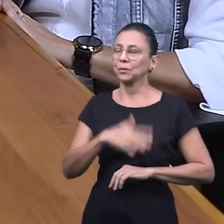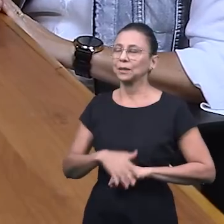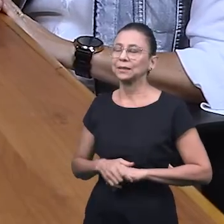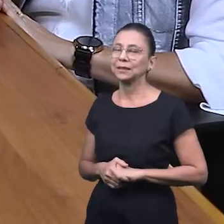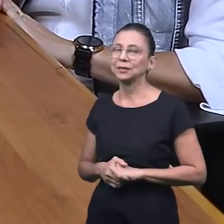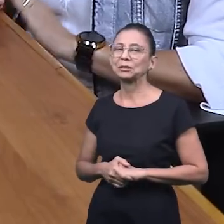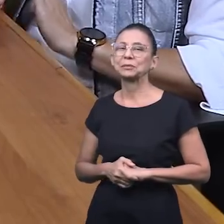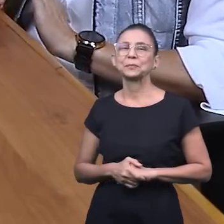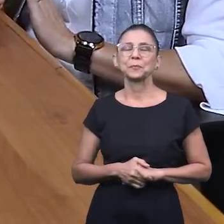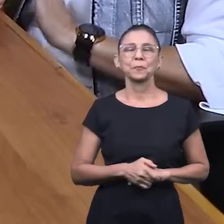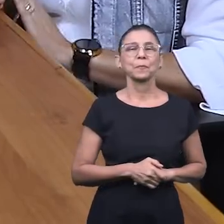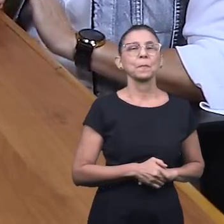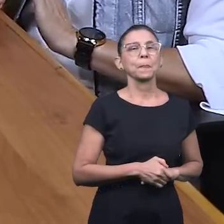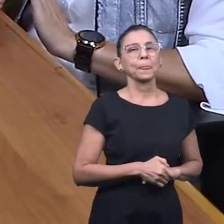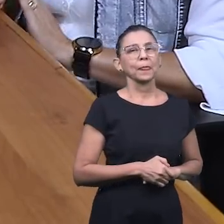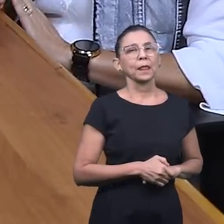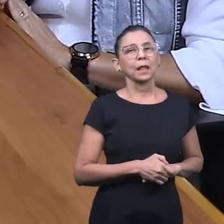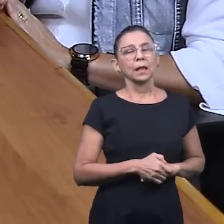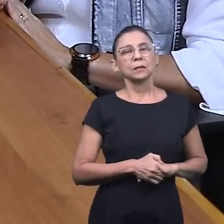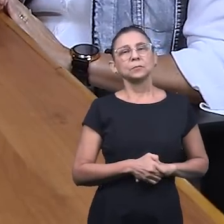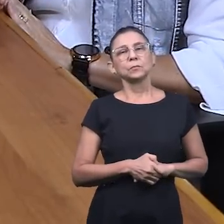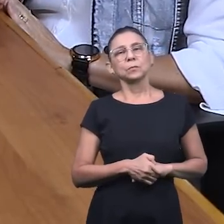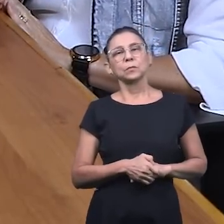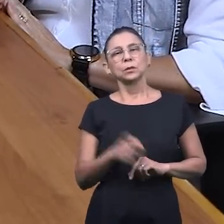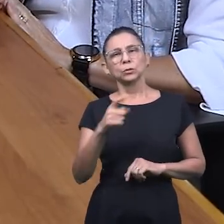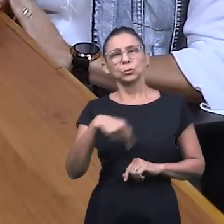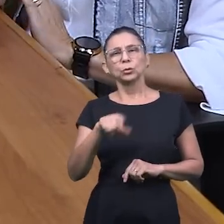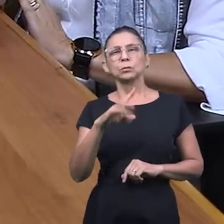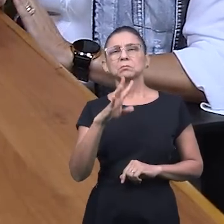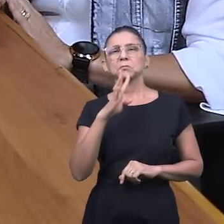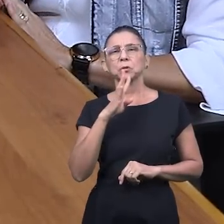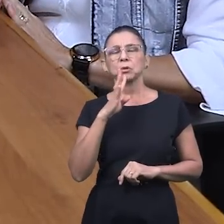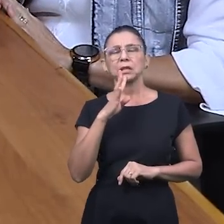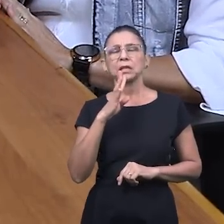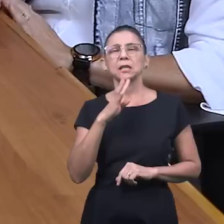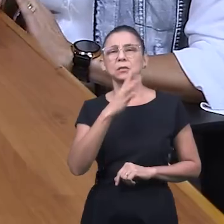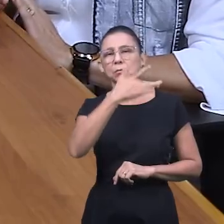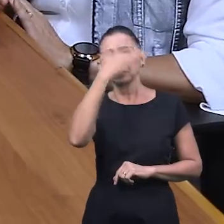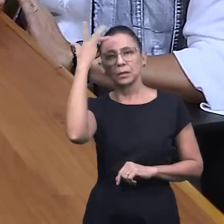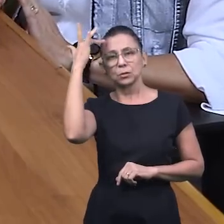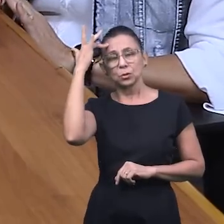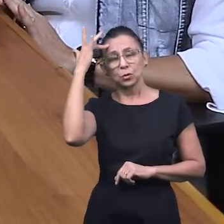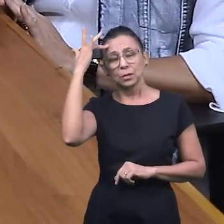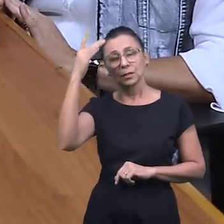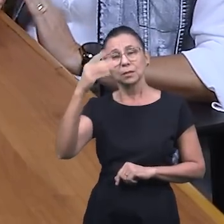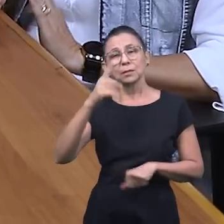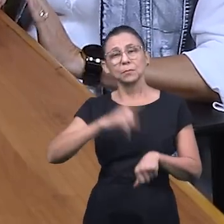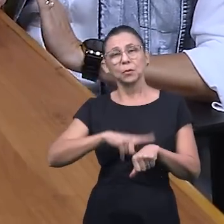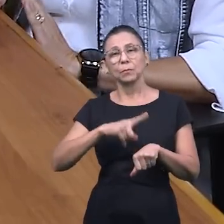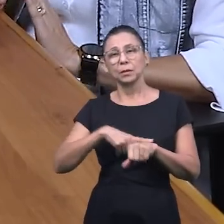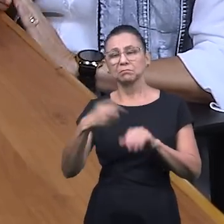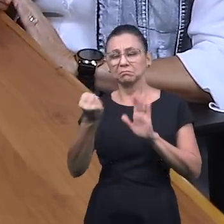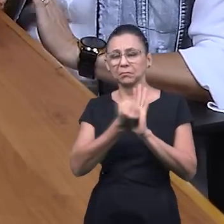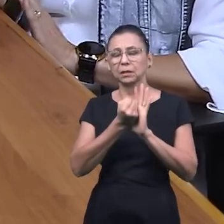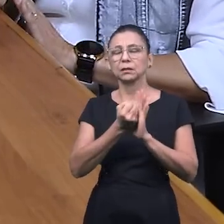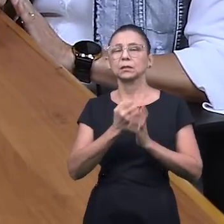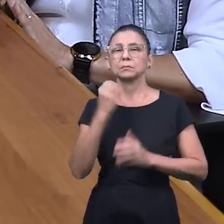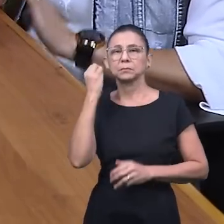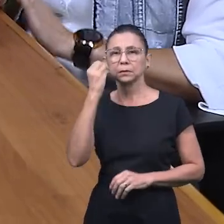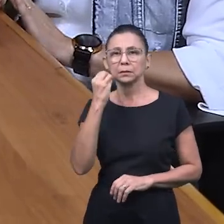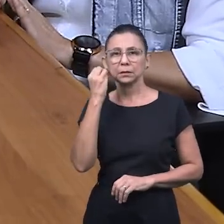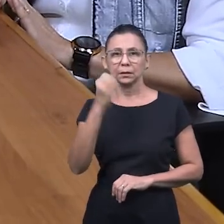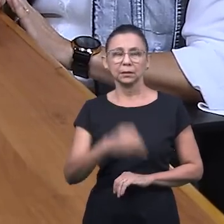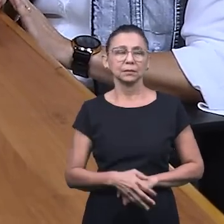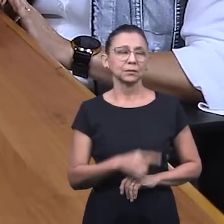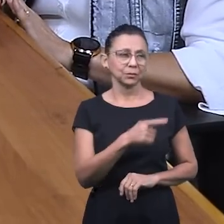Amazônia, eles sempre têm uma experiência que marcou a sua vida, um momento que marcou a sua vida ali na missão. E eu acredito